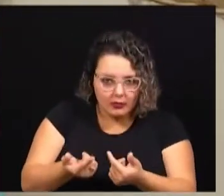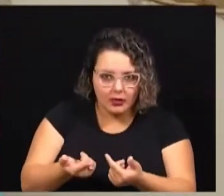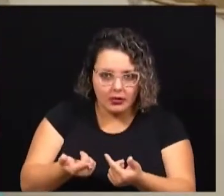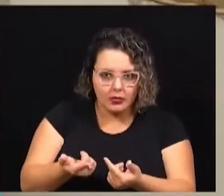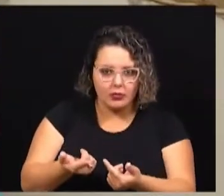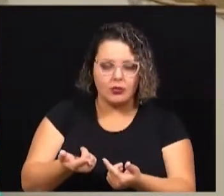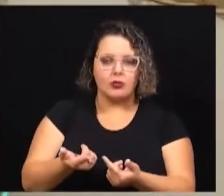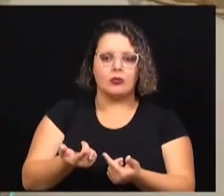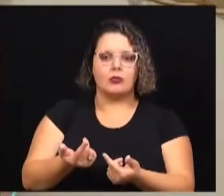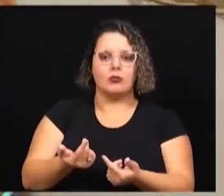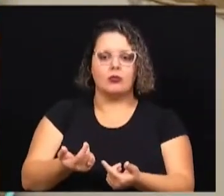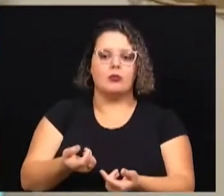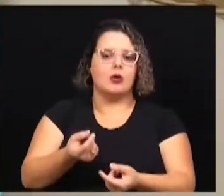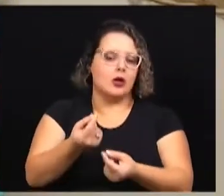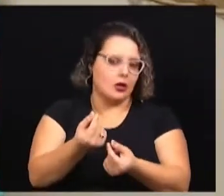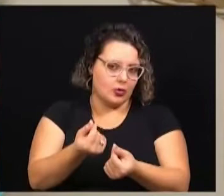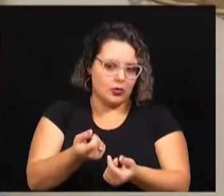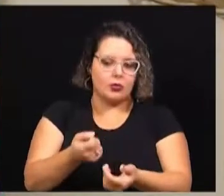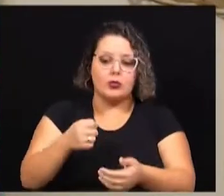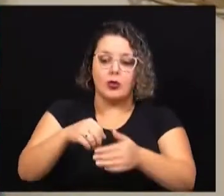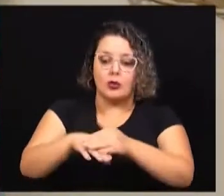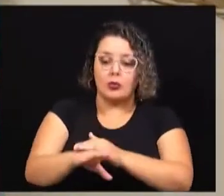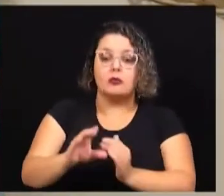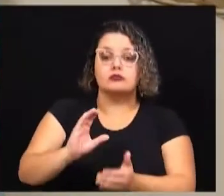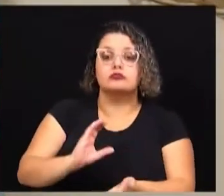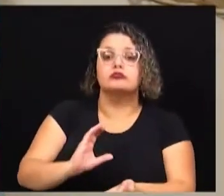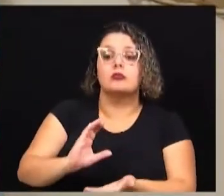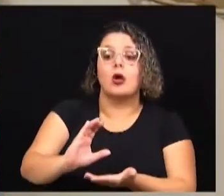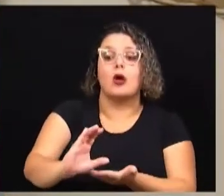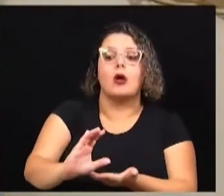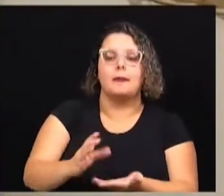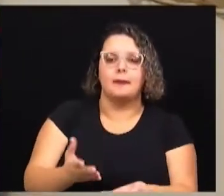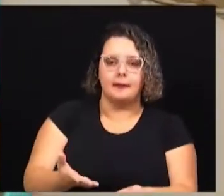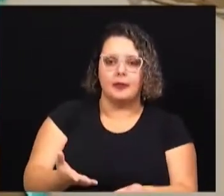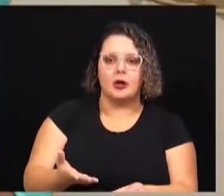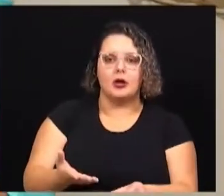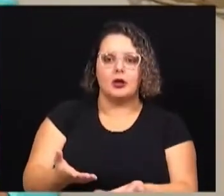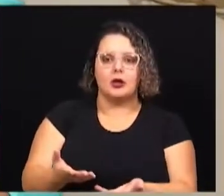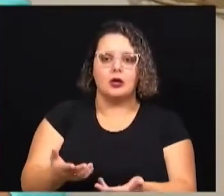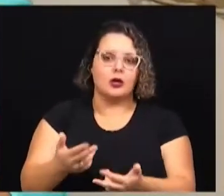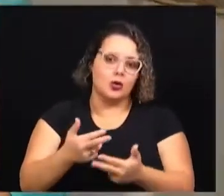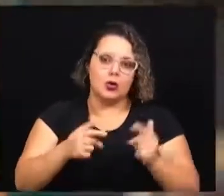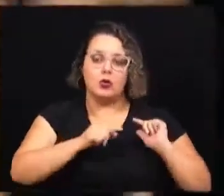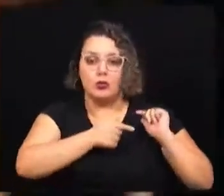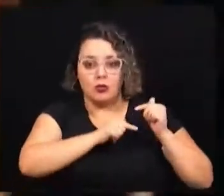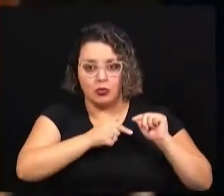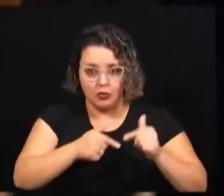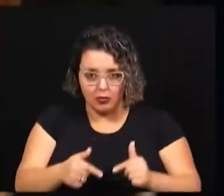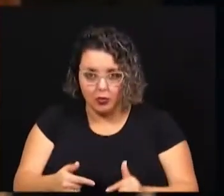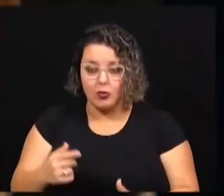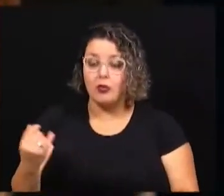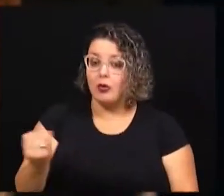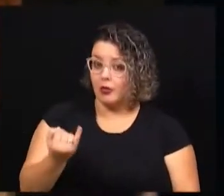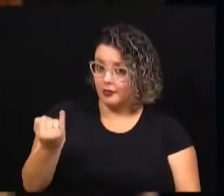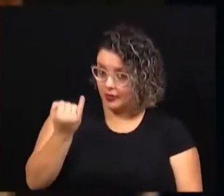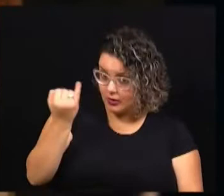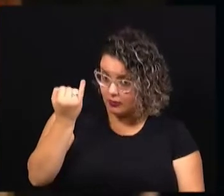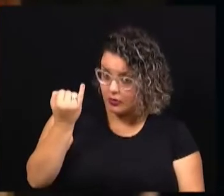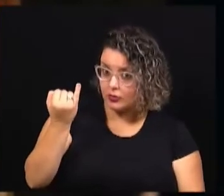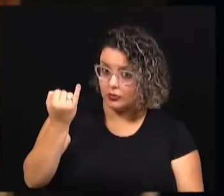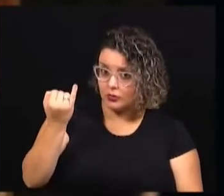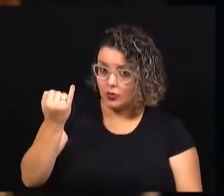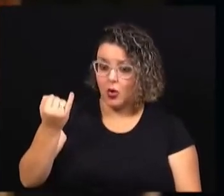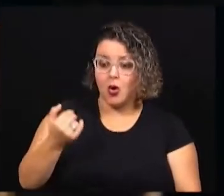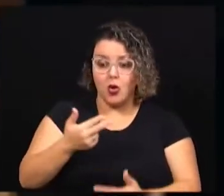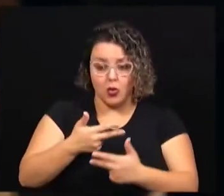você pega esse dinheiro e aplica, tá? Então, coisas conservadoras, muito importante